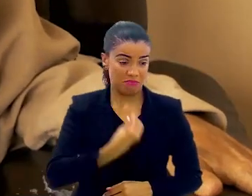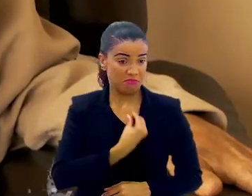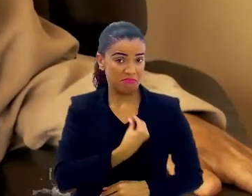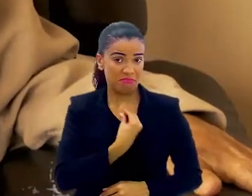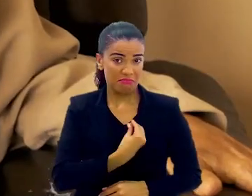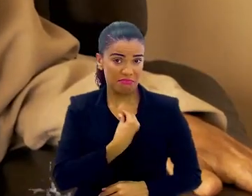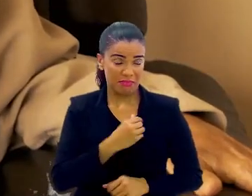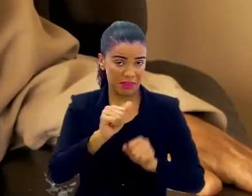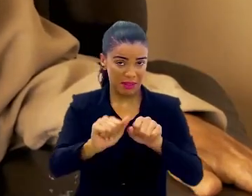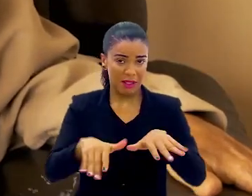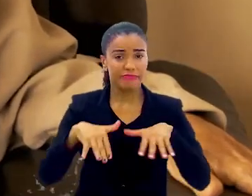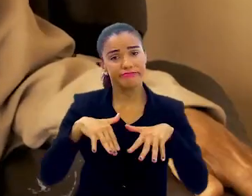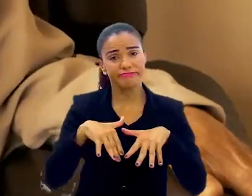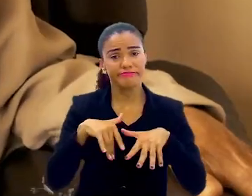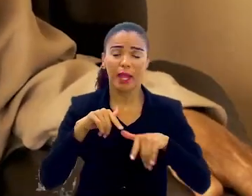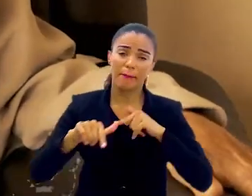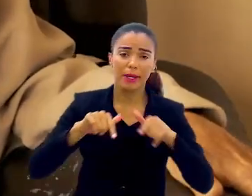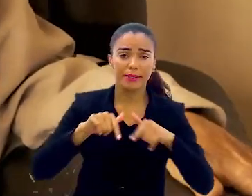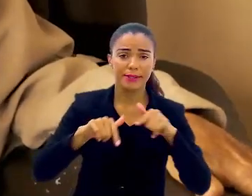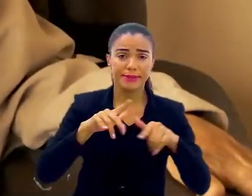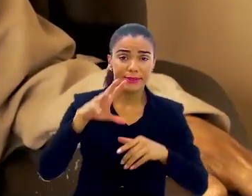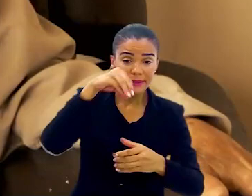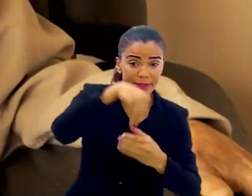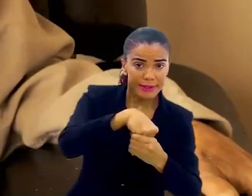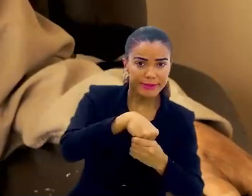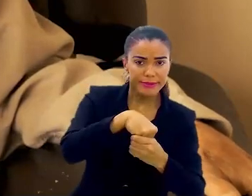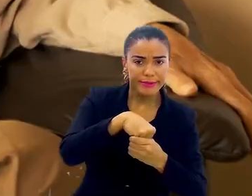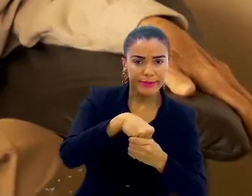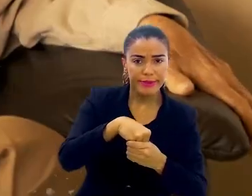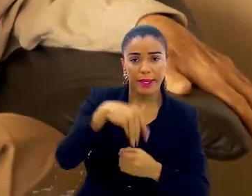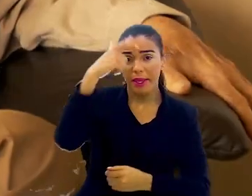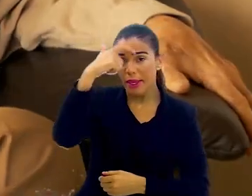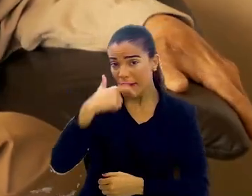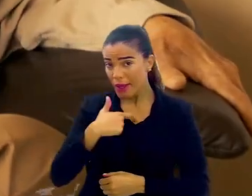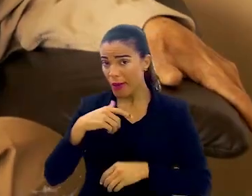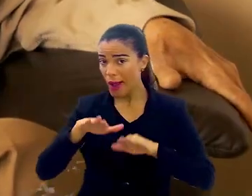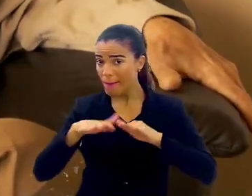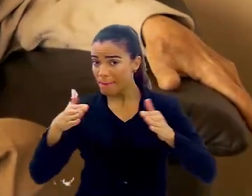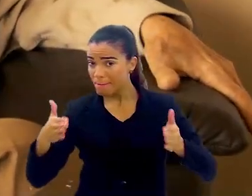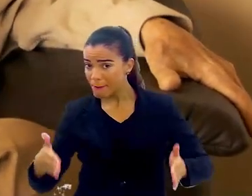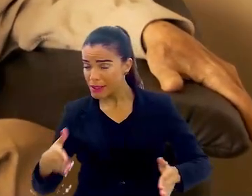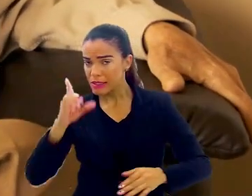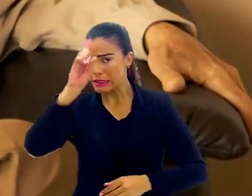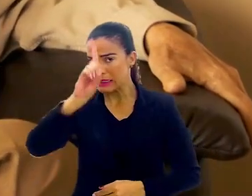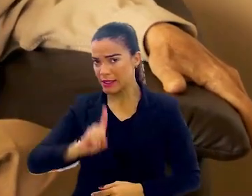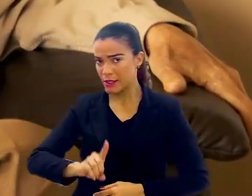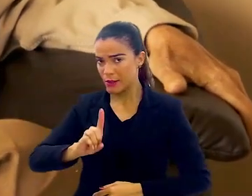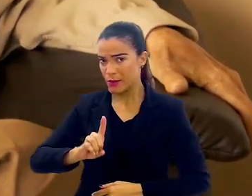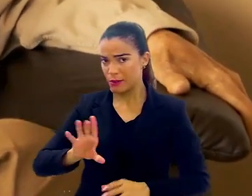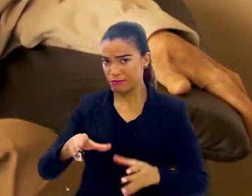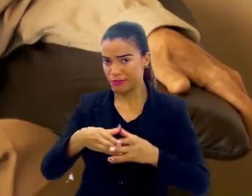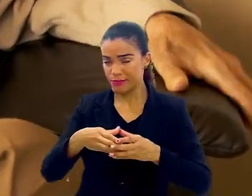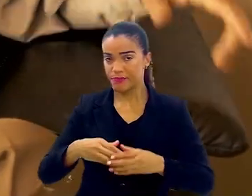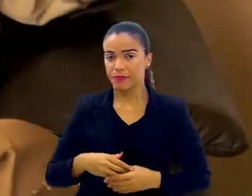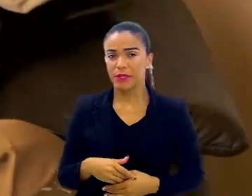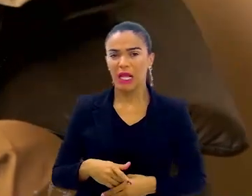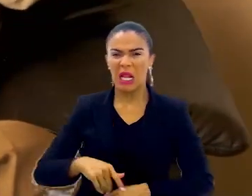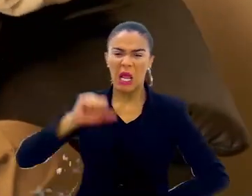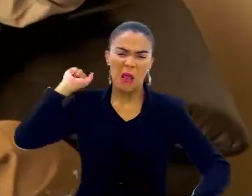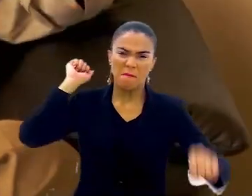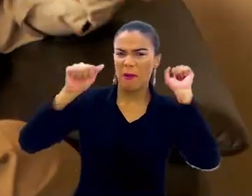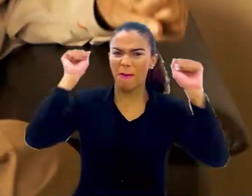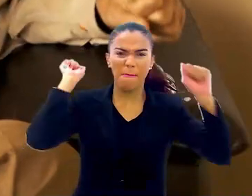na Assembleia, de plantão lá dentro. Eu pertencia à mesa diretora. Então, quando